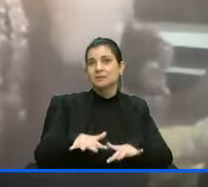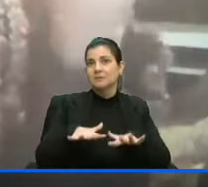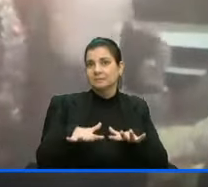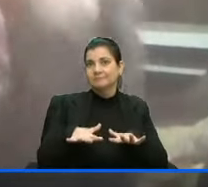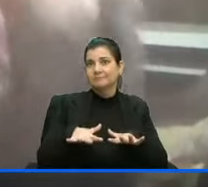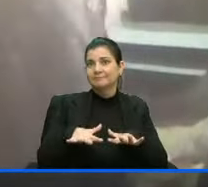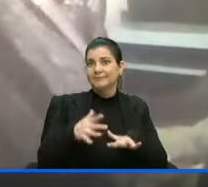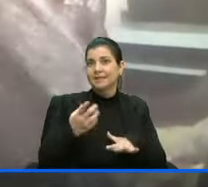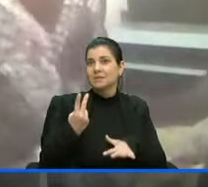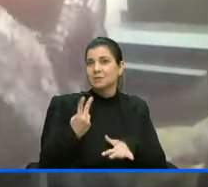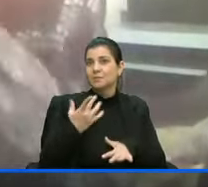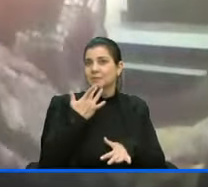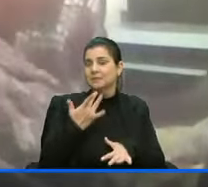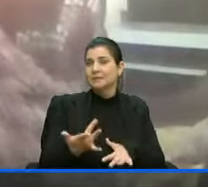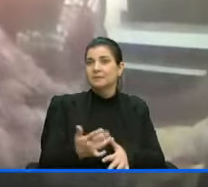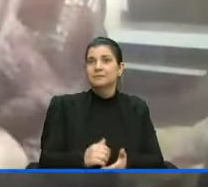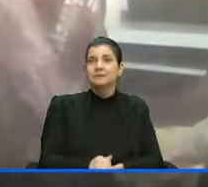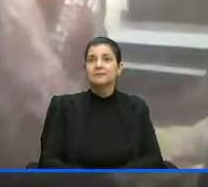do fórum?